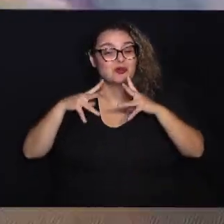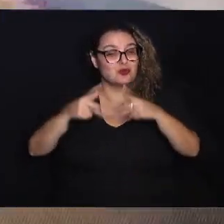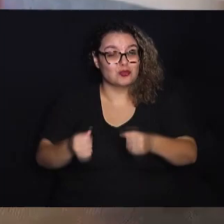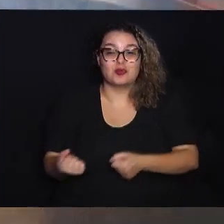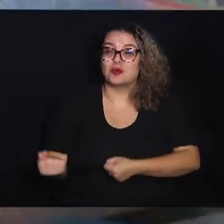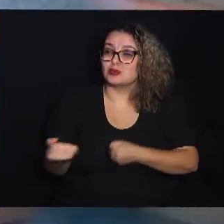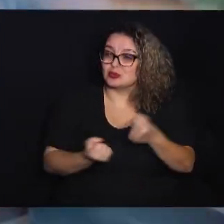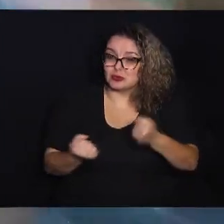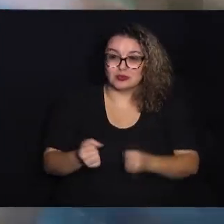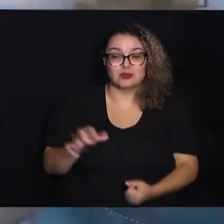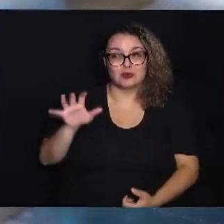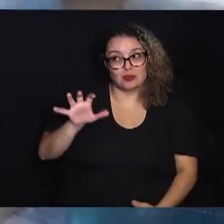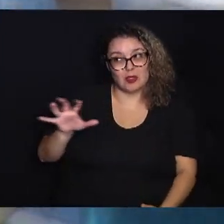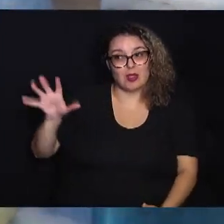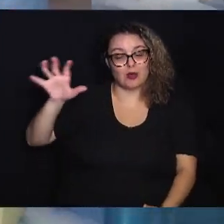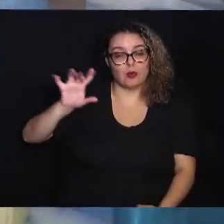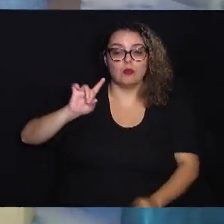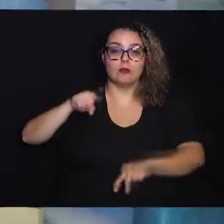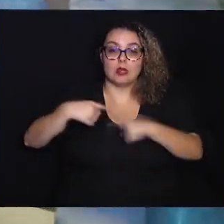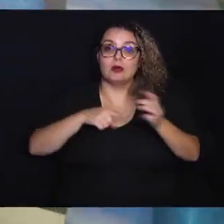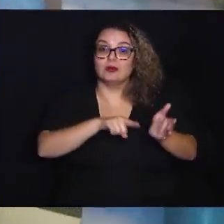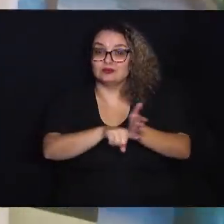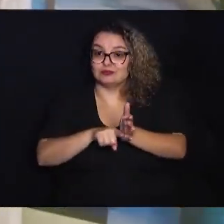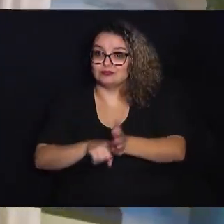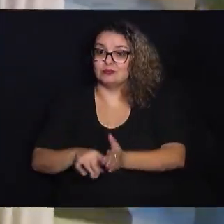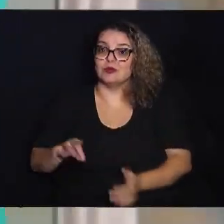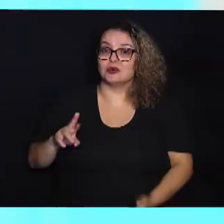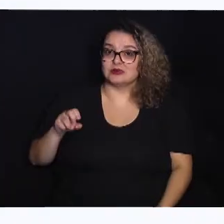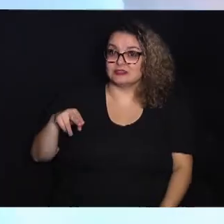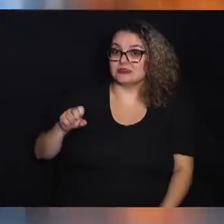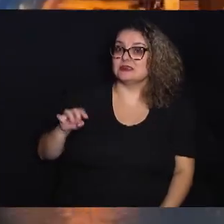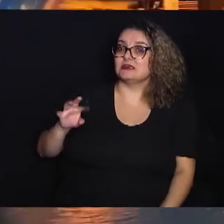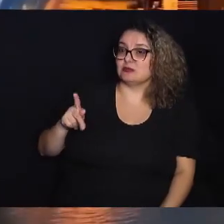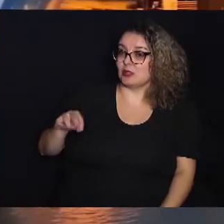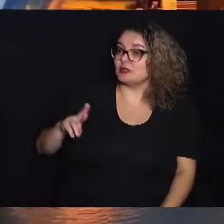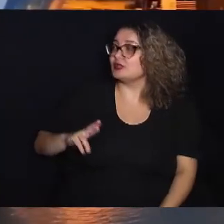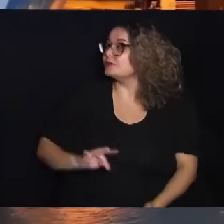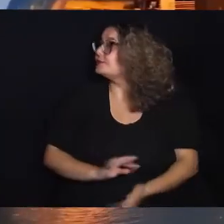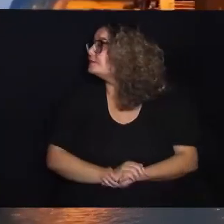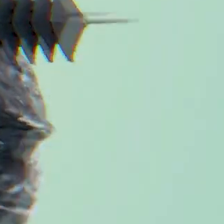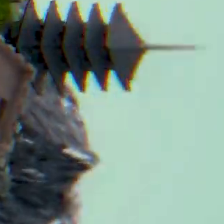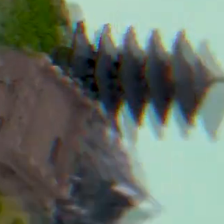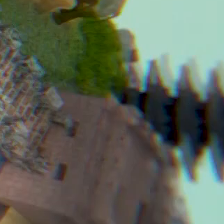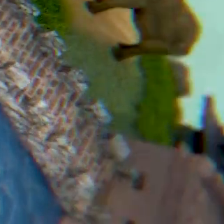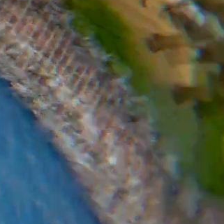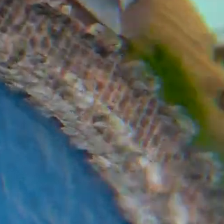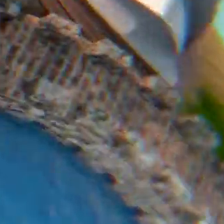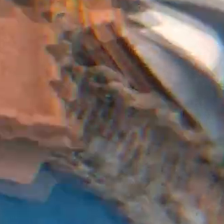todos os carros do continente, segundo outra análise da Transport Environment.